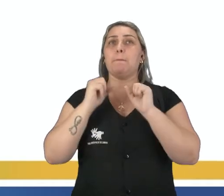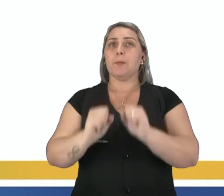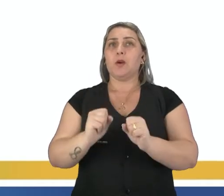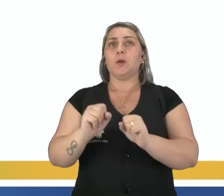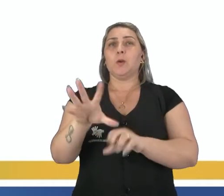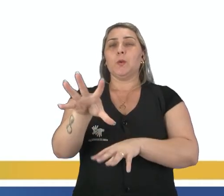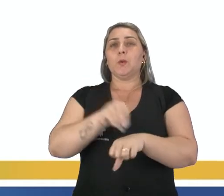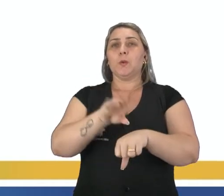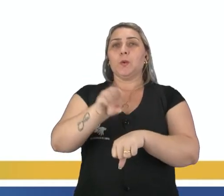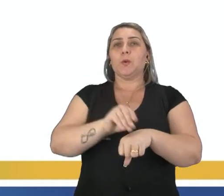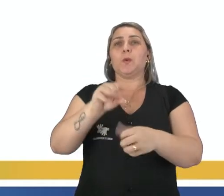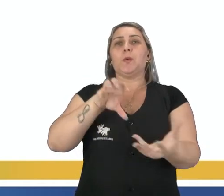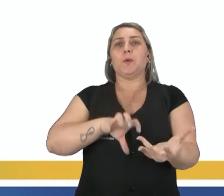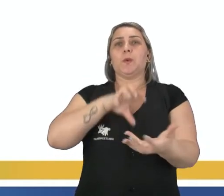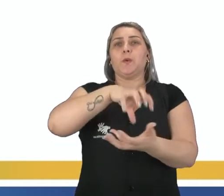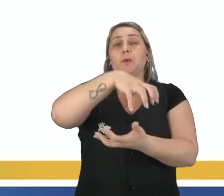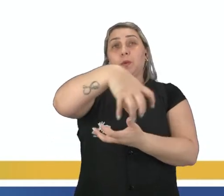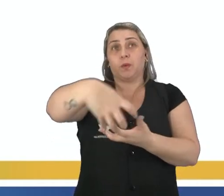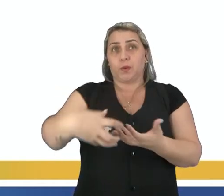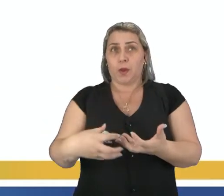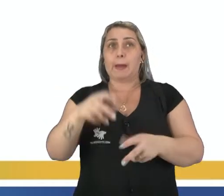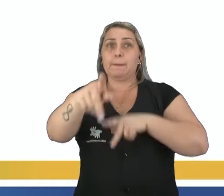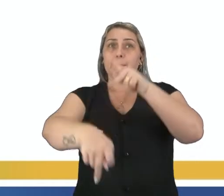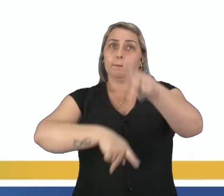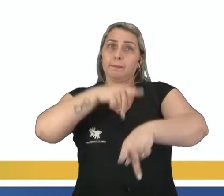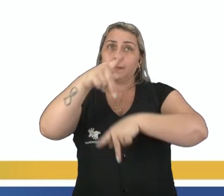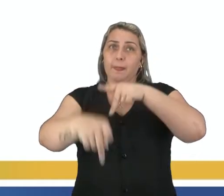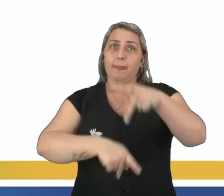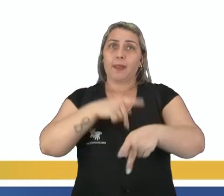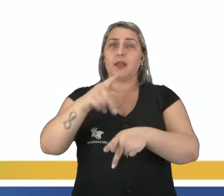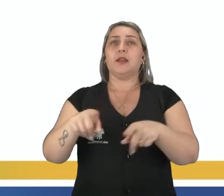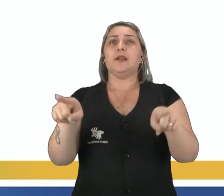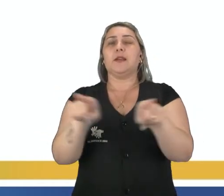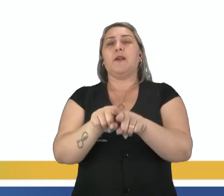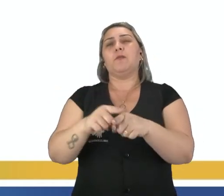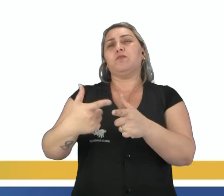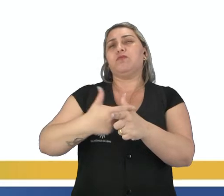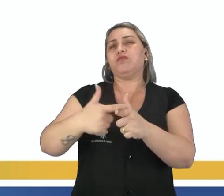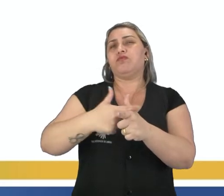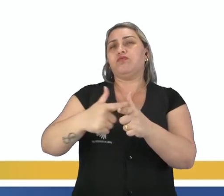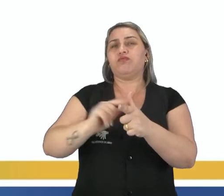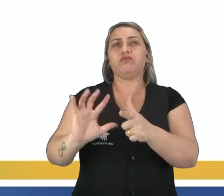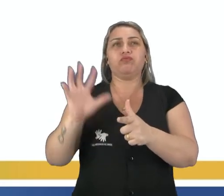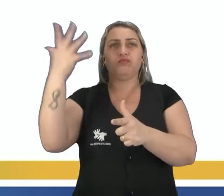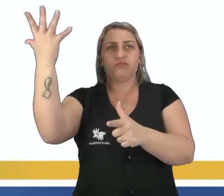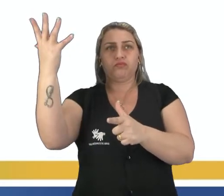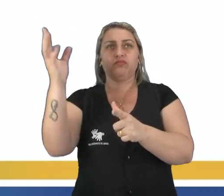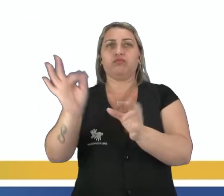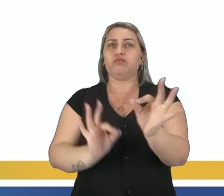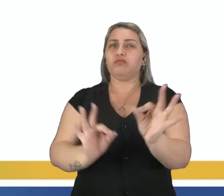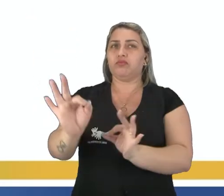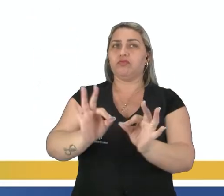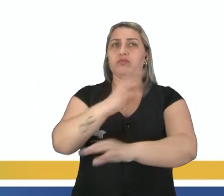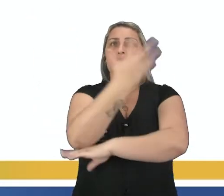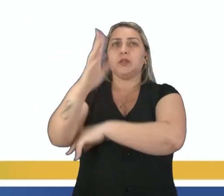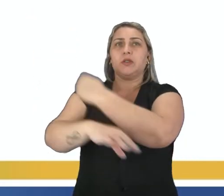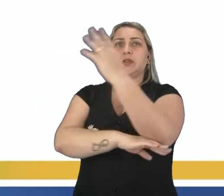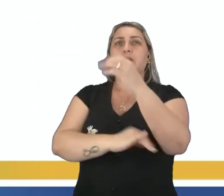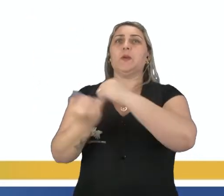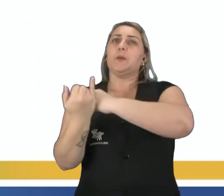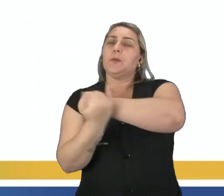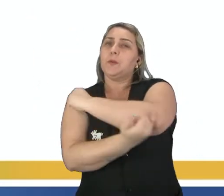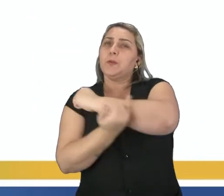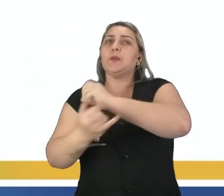possam absorver todo o contingente populacional, desencadeando sérios problemas de ordem